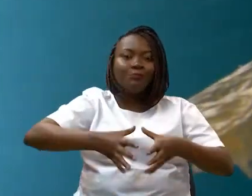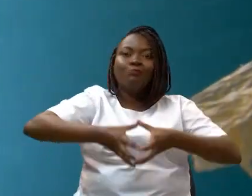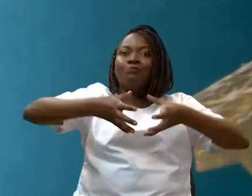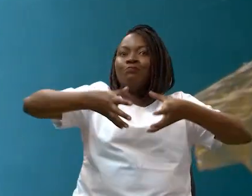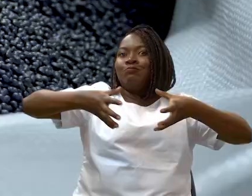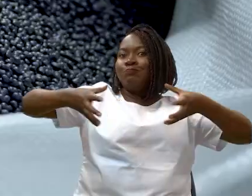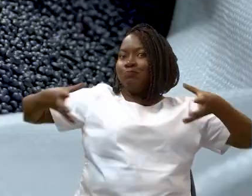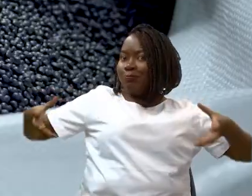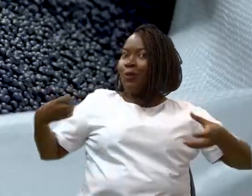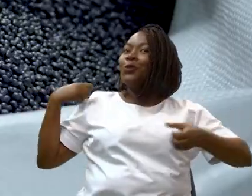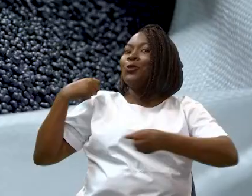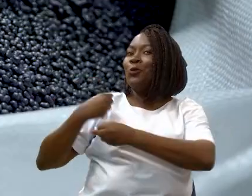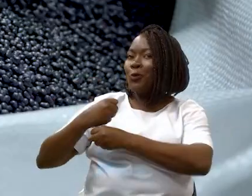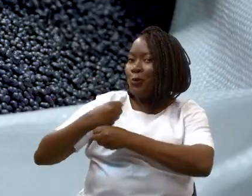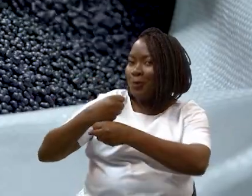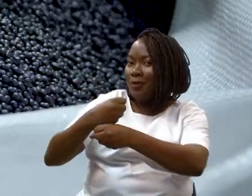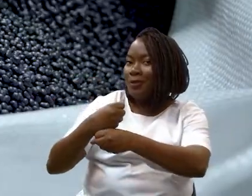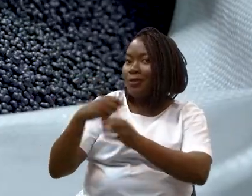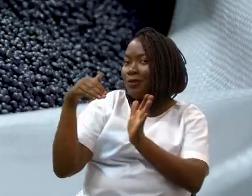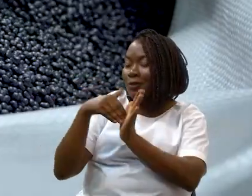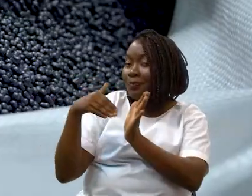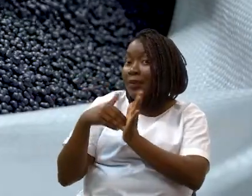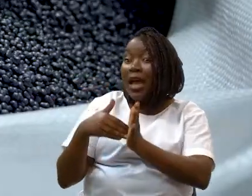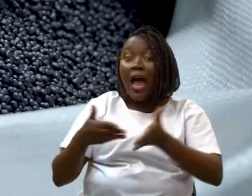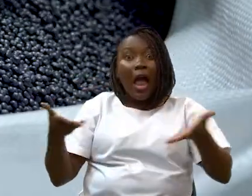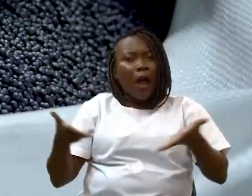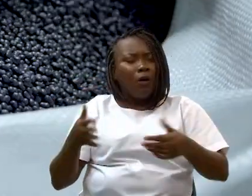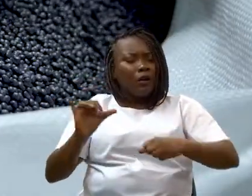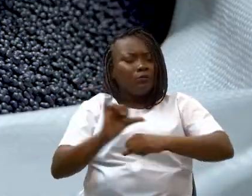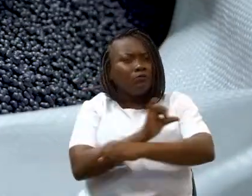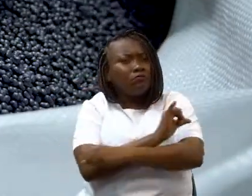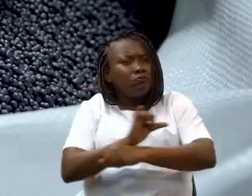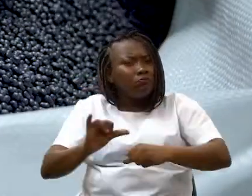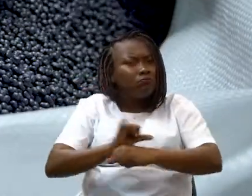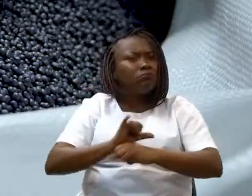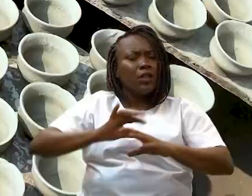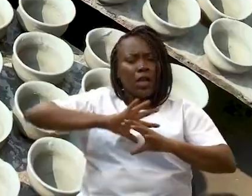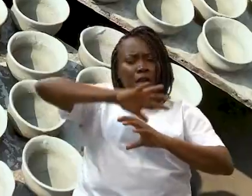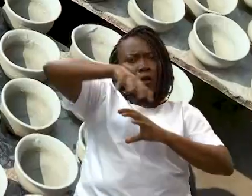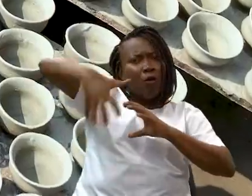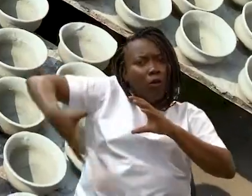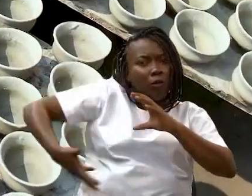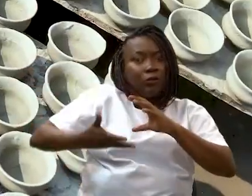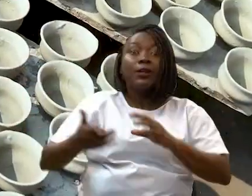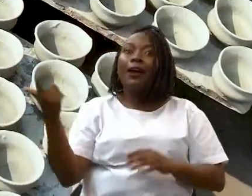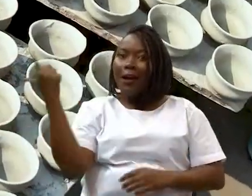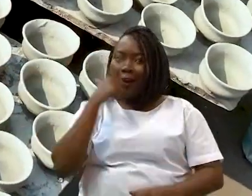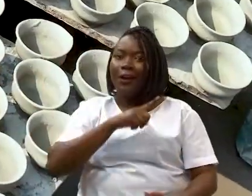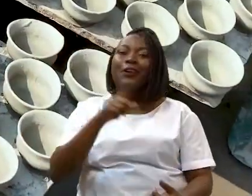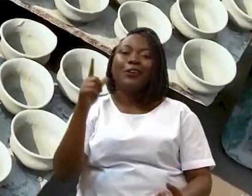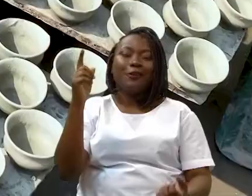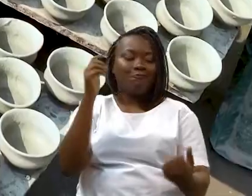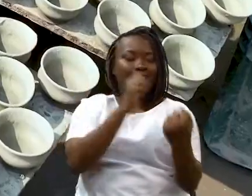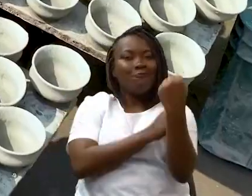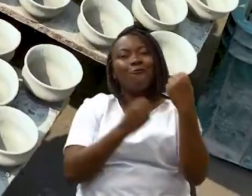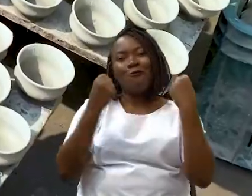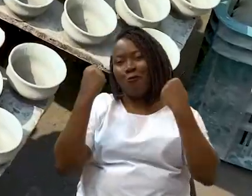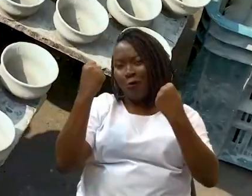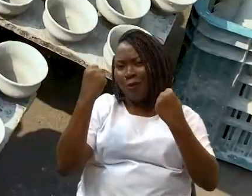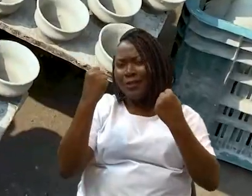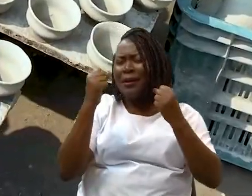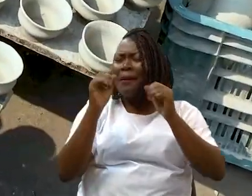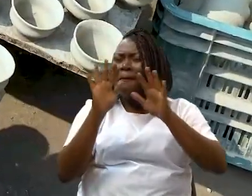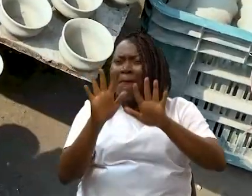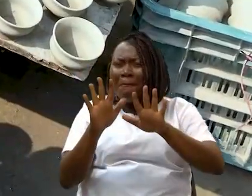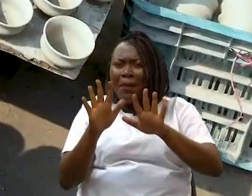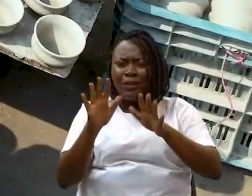anos. E só agora alternativas ecológicas estão ganhando força. Mas será que elas são tão boas para o